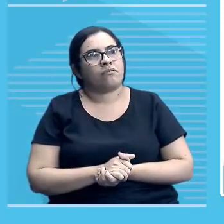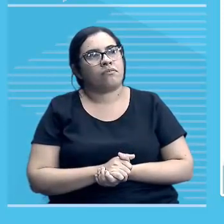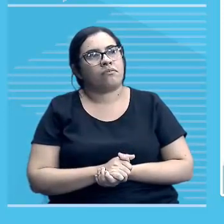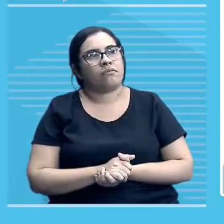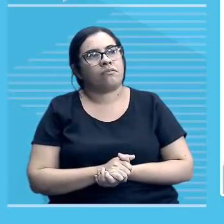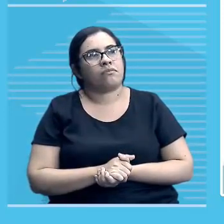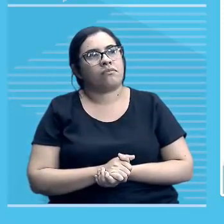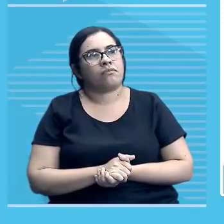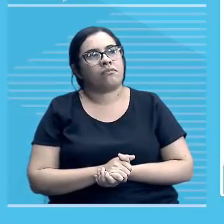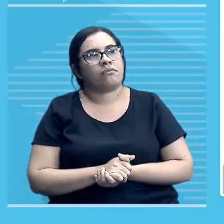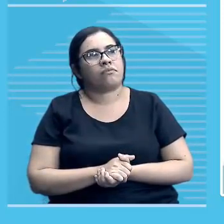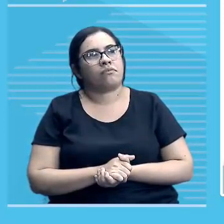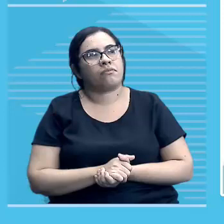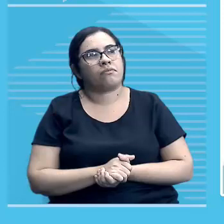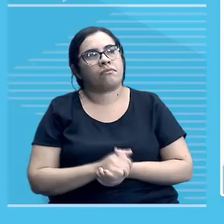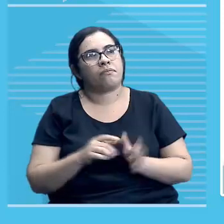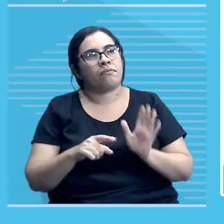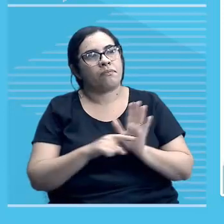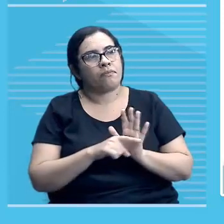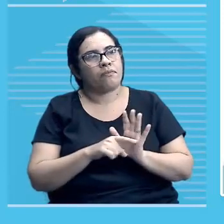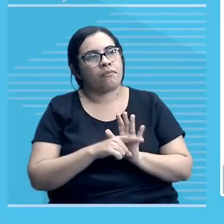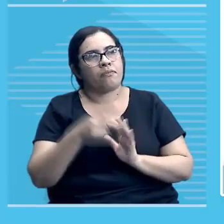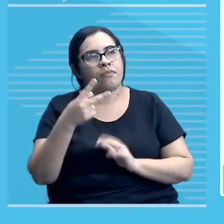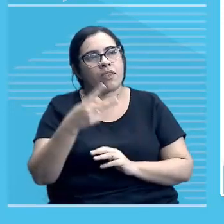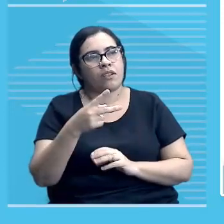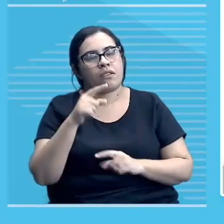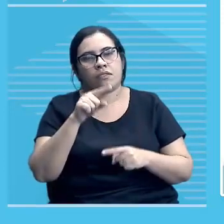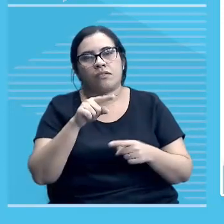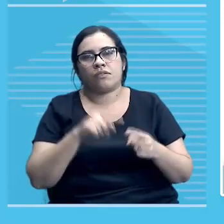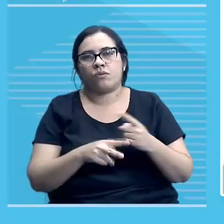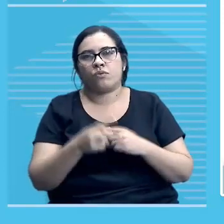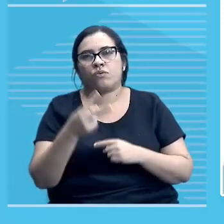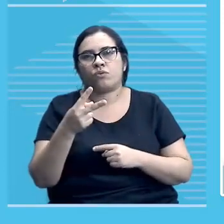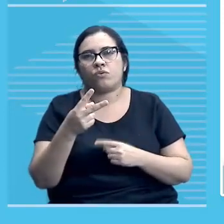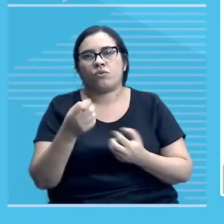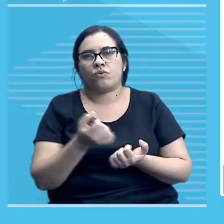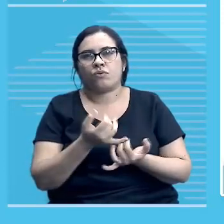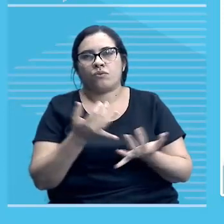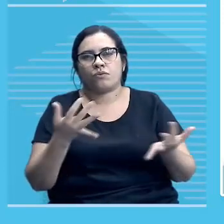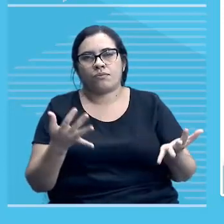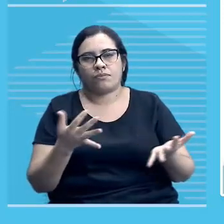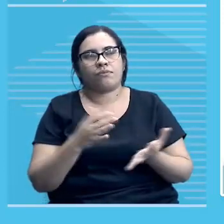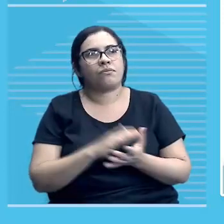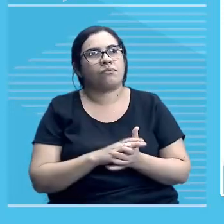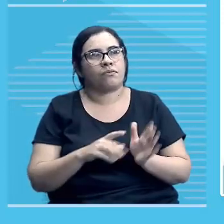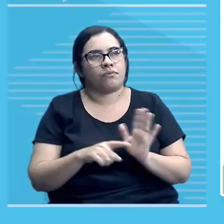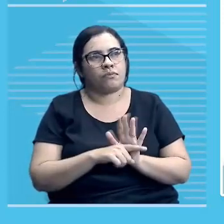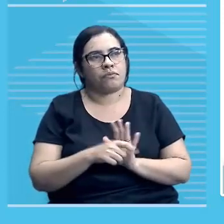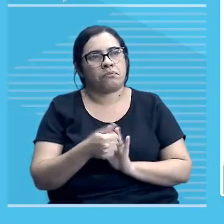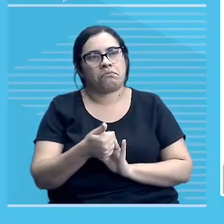fica menos 2 dividido por 2, que dá menos 1.